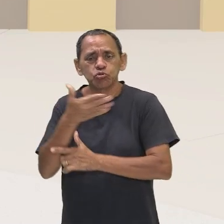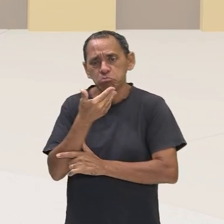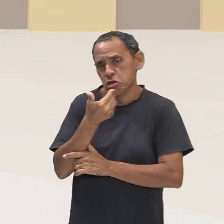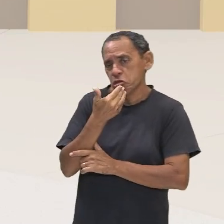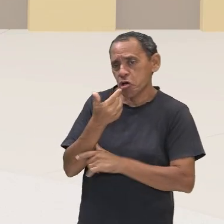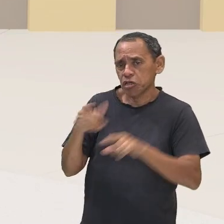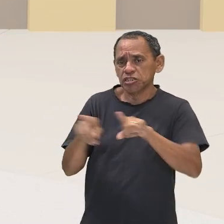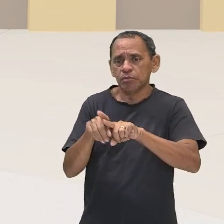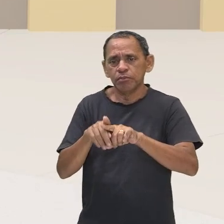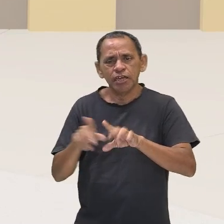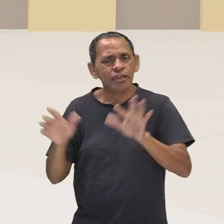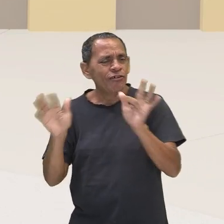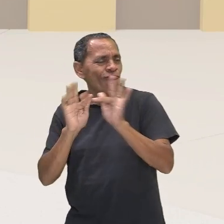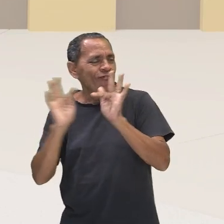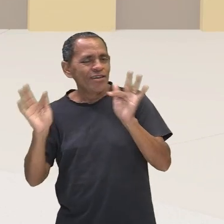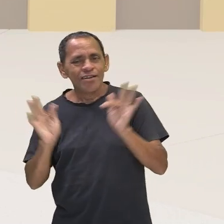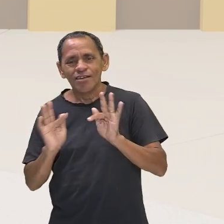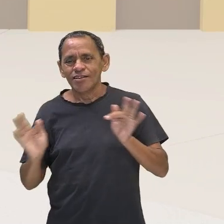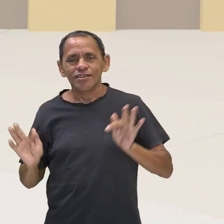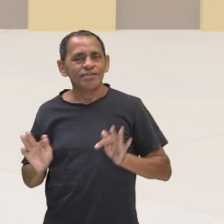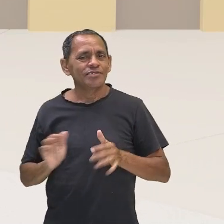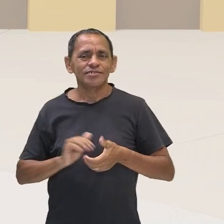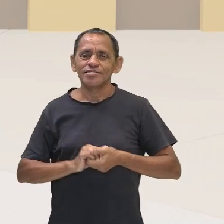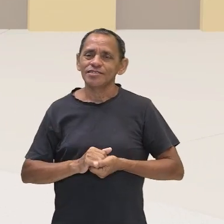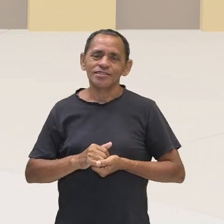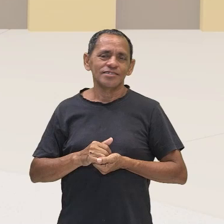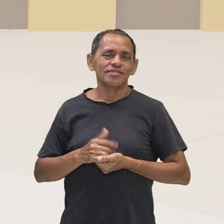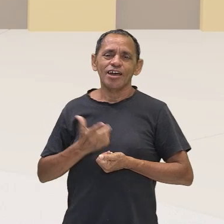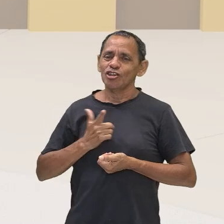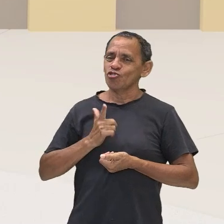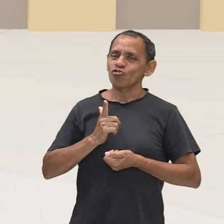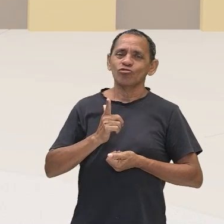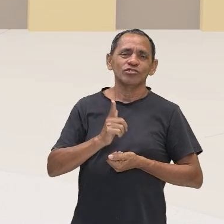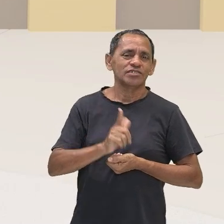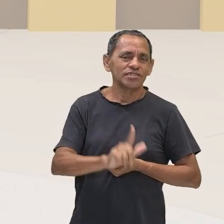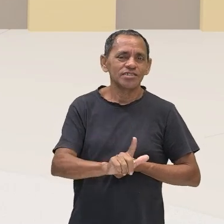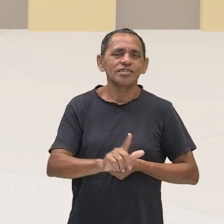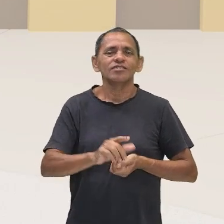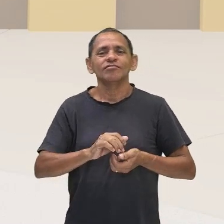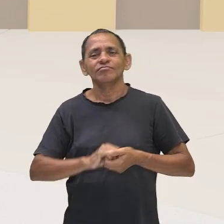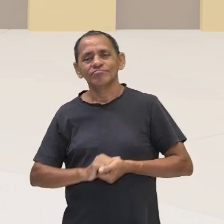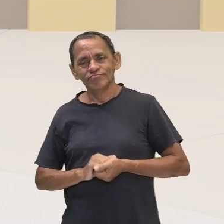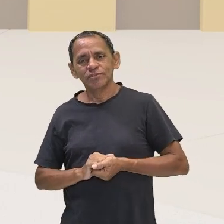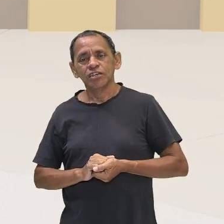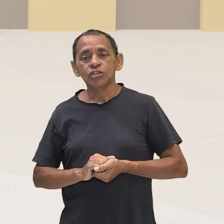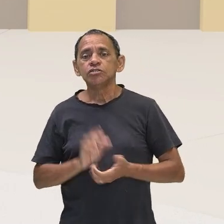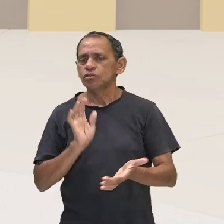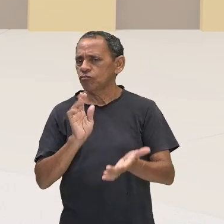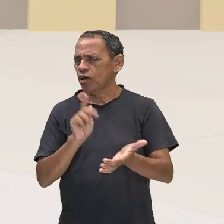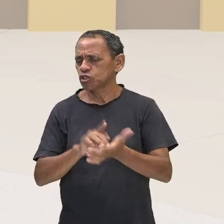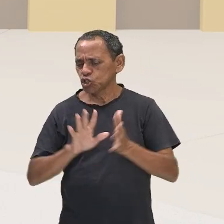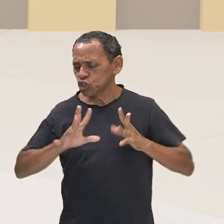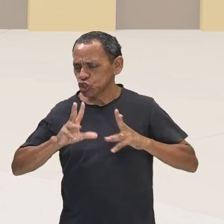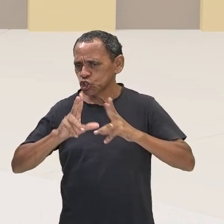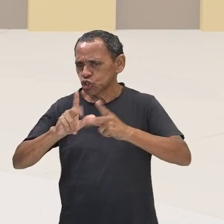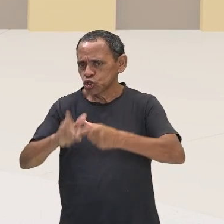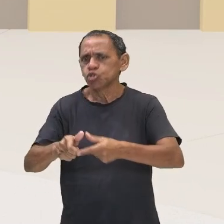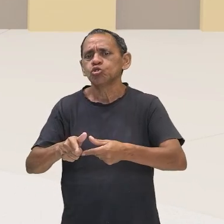mereço ser feliz. Sim, você merece. Você merece, todos merecemos. Disseram para